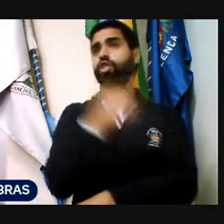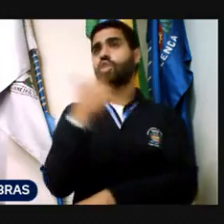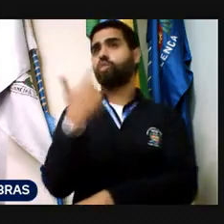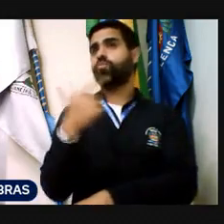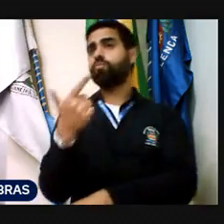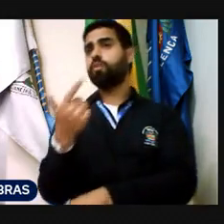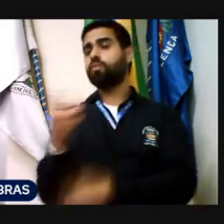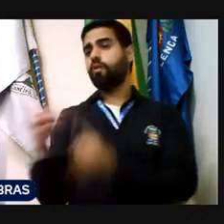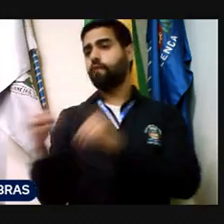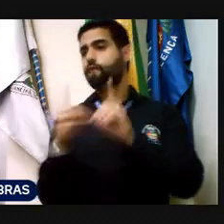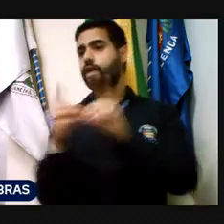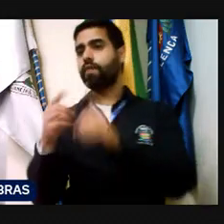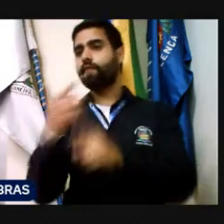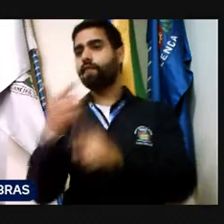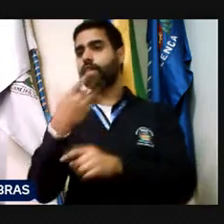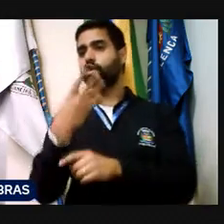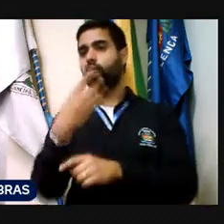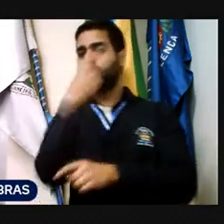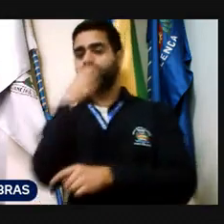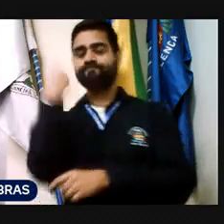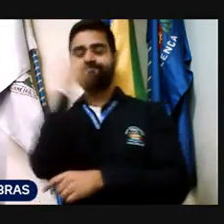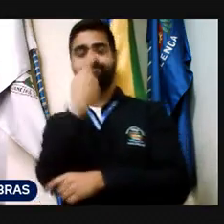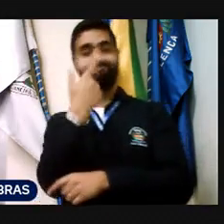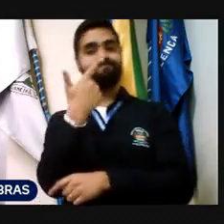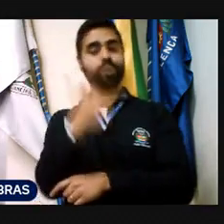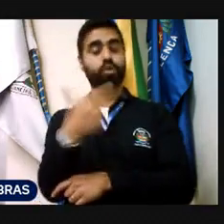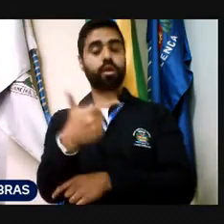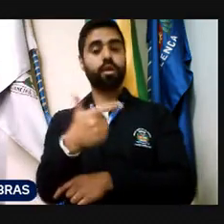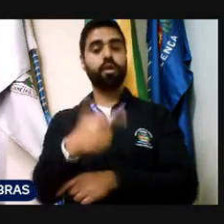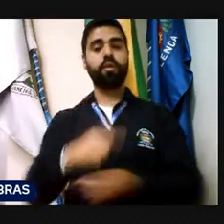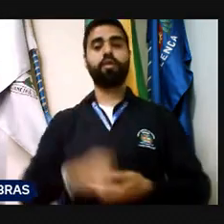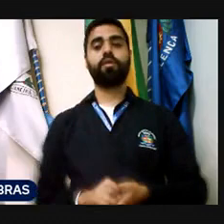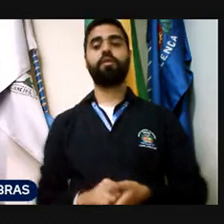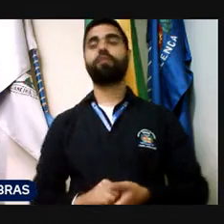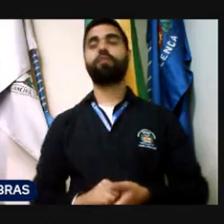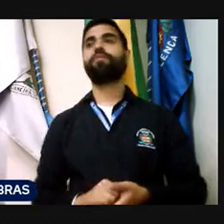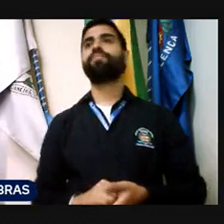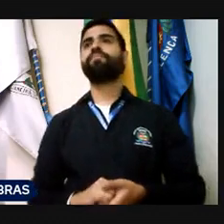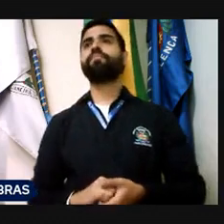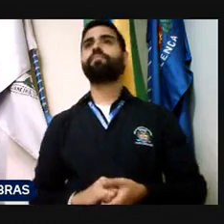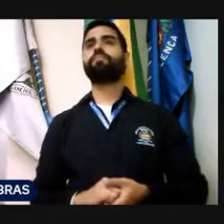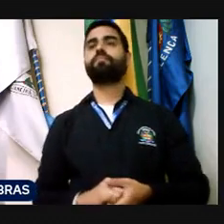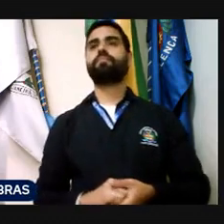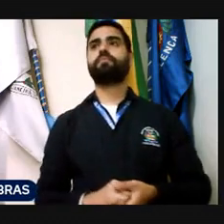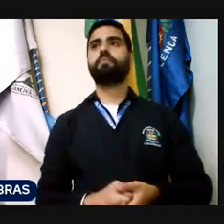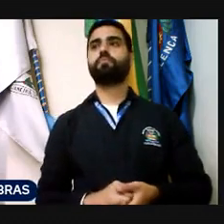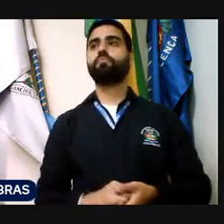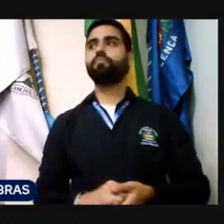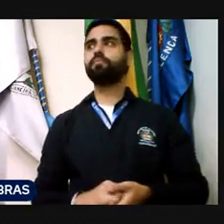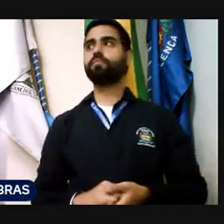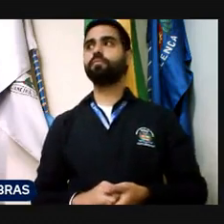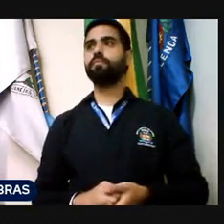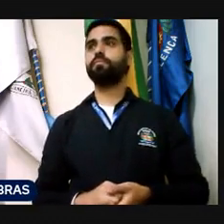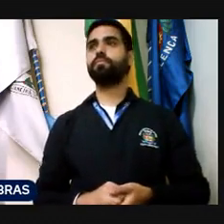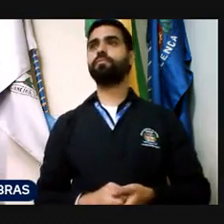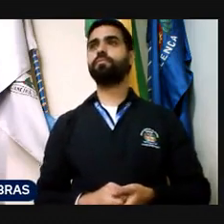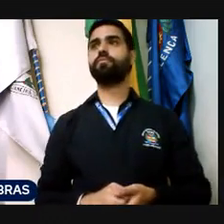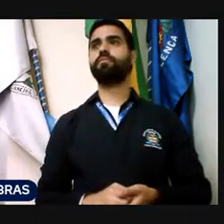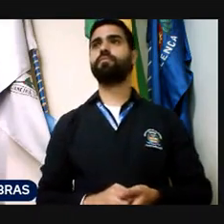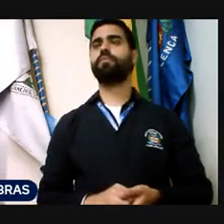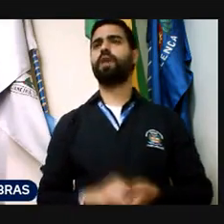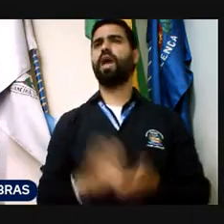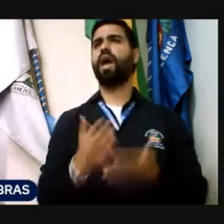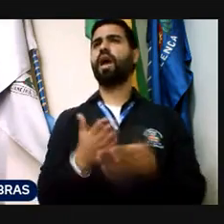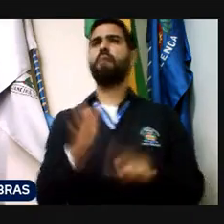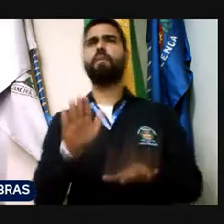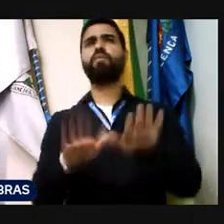24 horas ainda, e nesse período onde não tem atendimento médico, se encerra de 5 horas da tarde